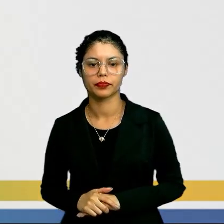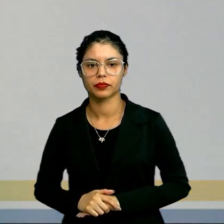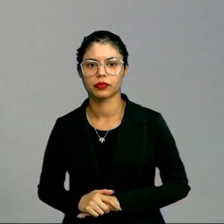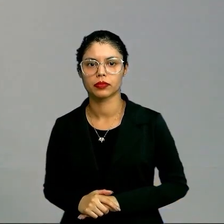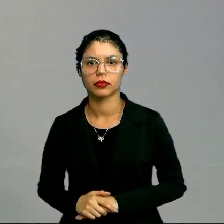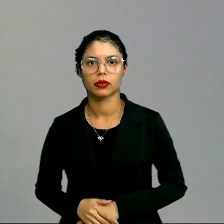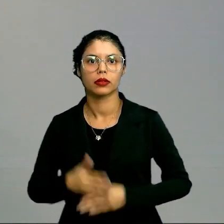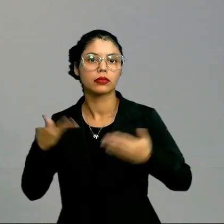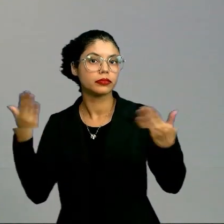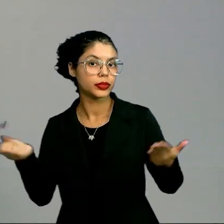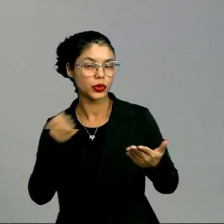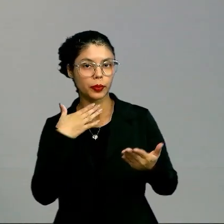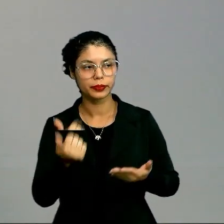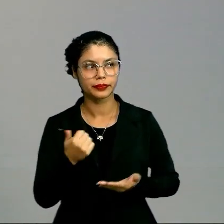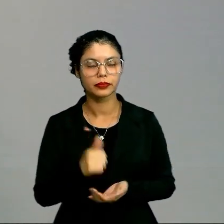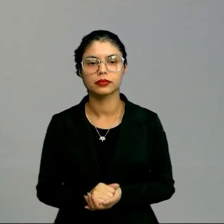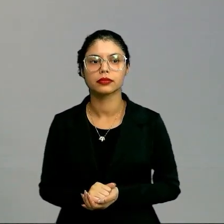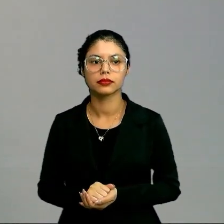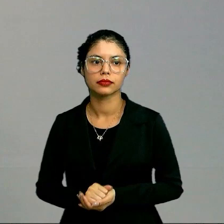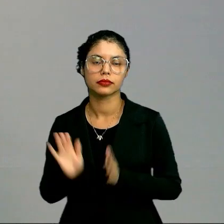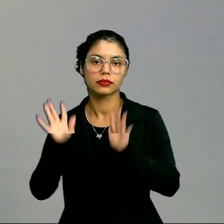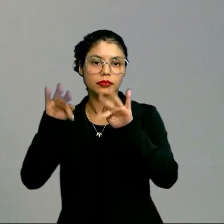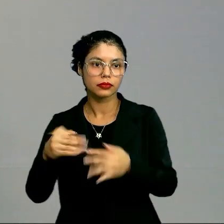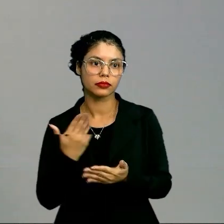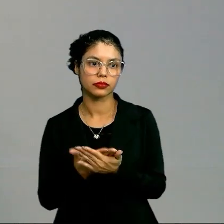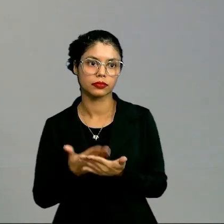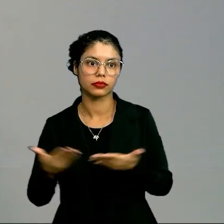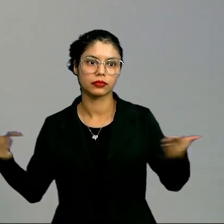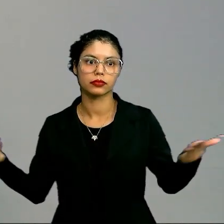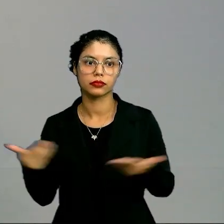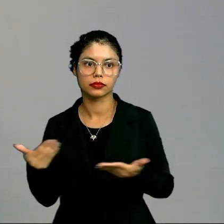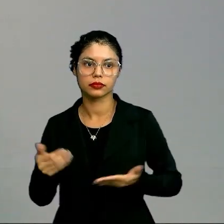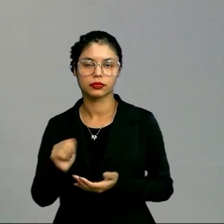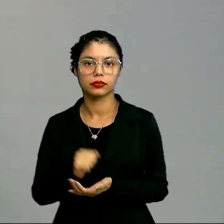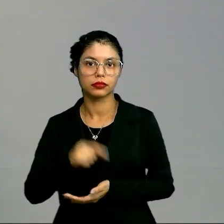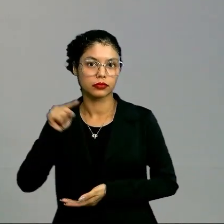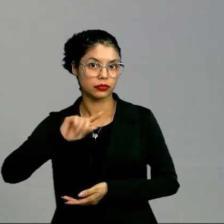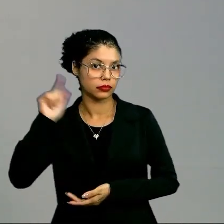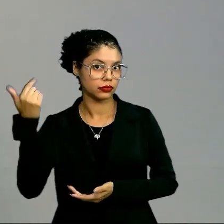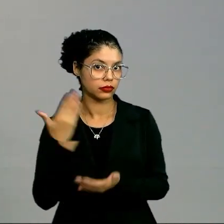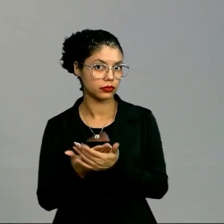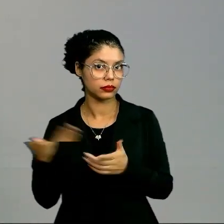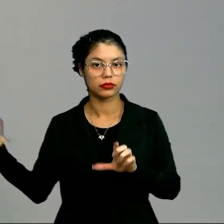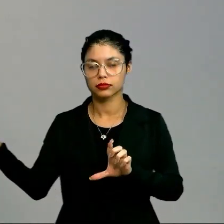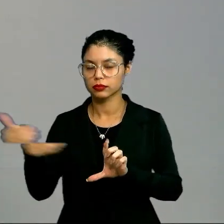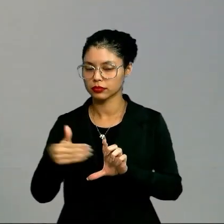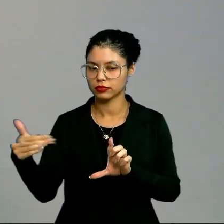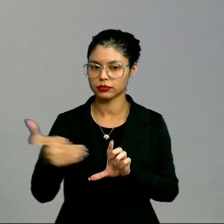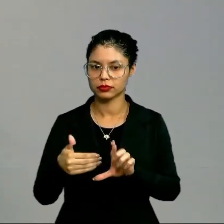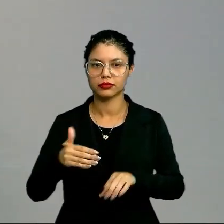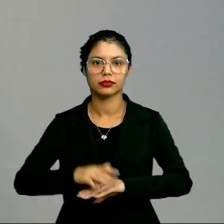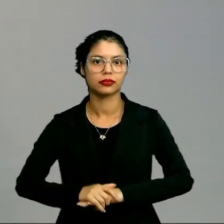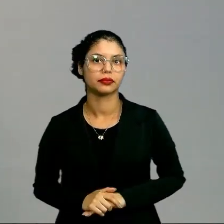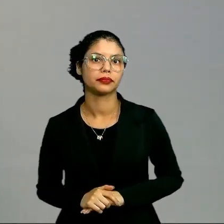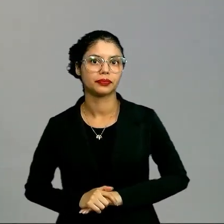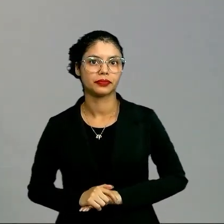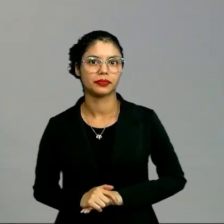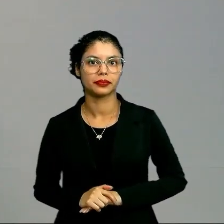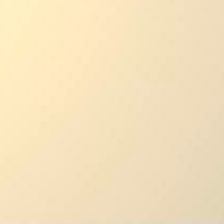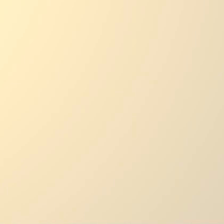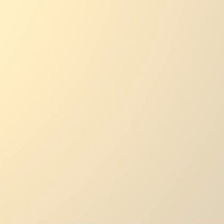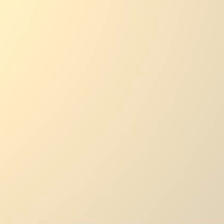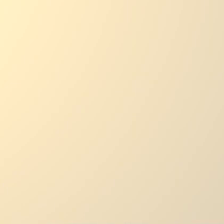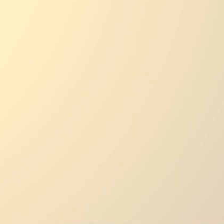C. Tudo bem? Então, nós encerramos a nossa aula de hoje. Para essas e outras aulas, acessem a nossa plataforma